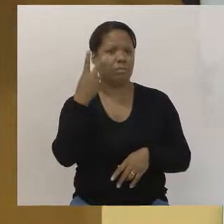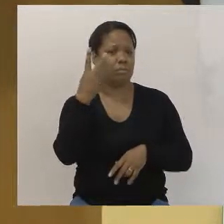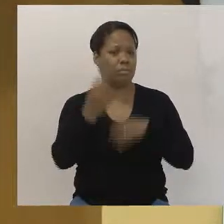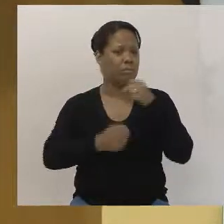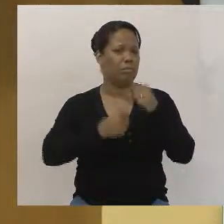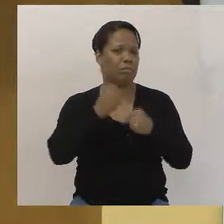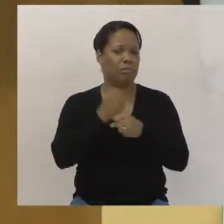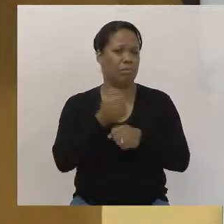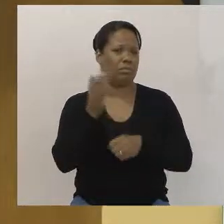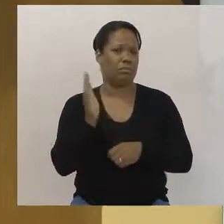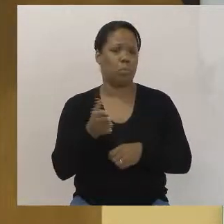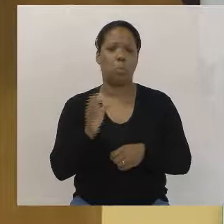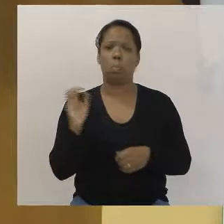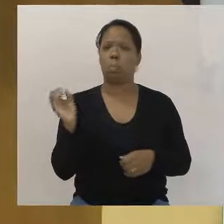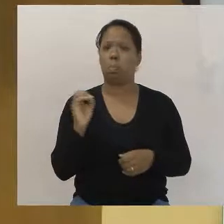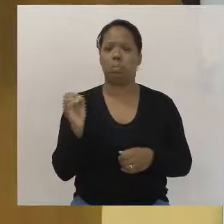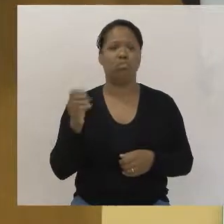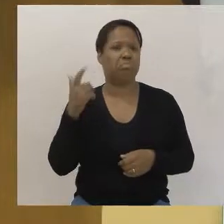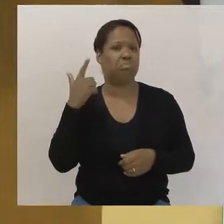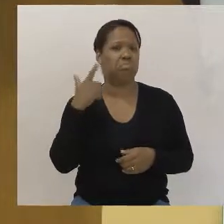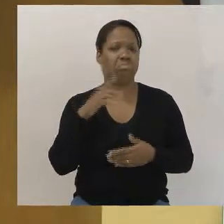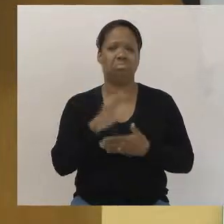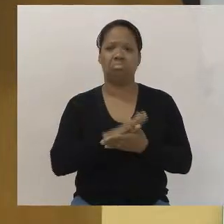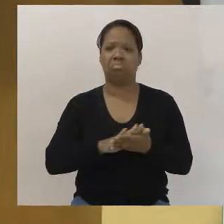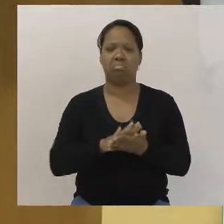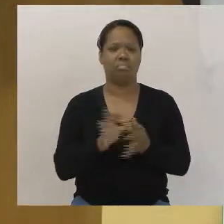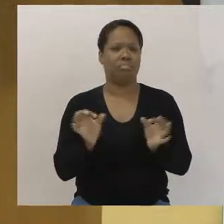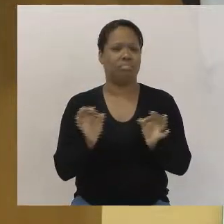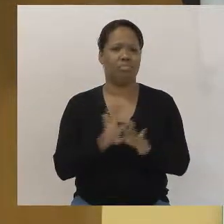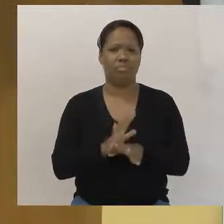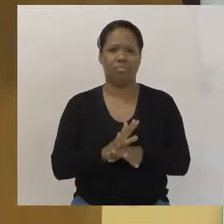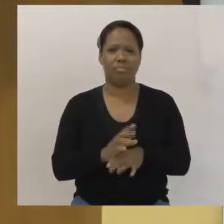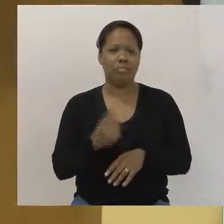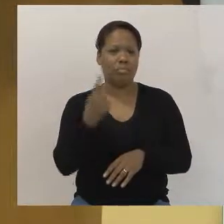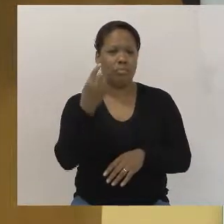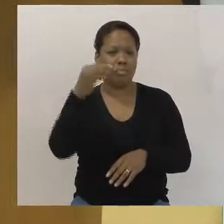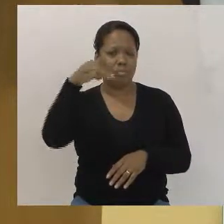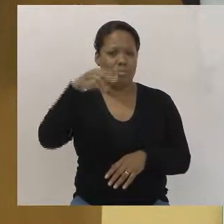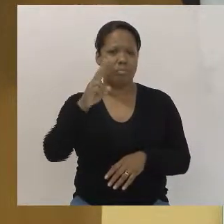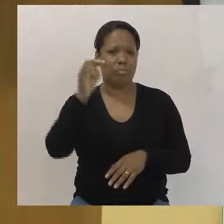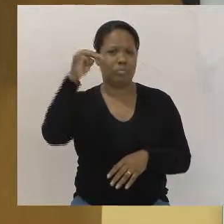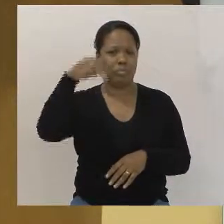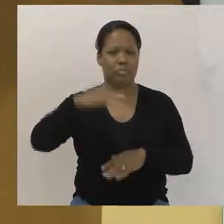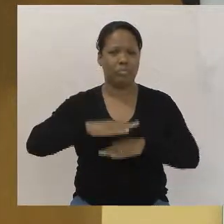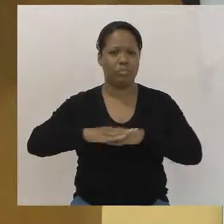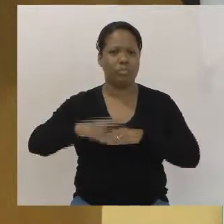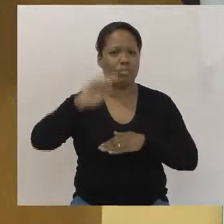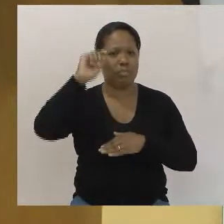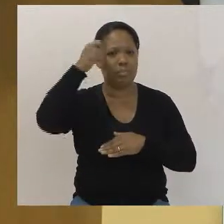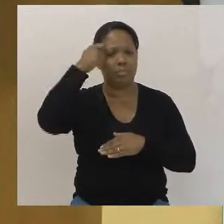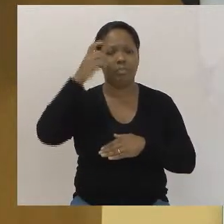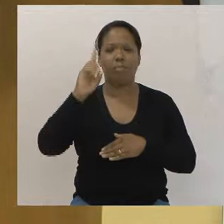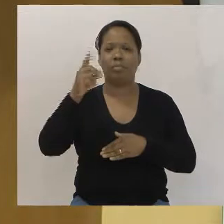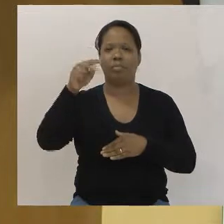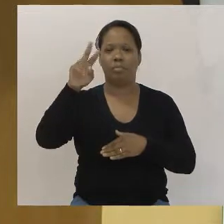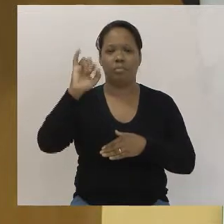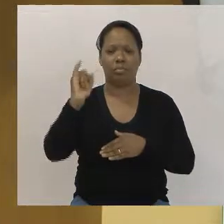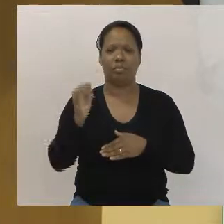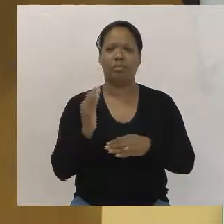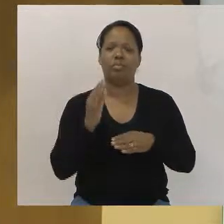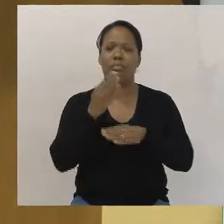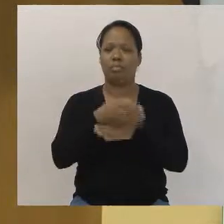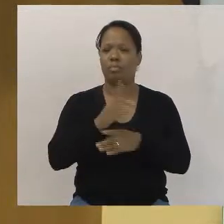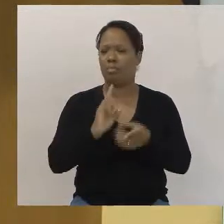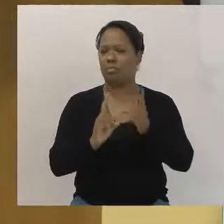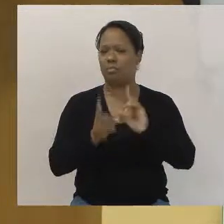anos e meio não se conseguiu terminar um quilômetro de pavimentação da davy lino ligando a via